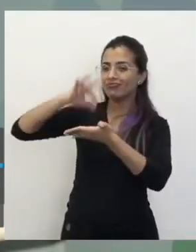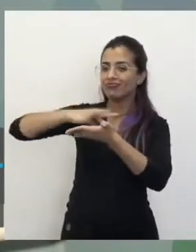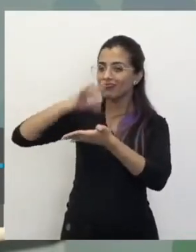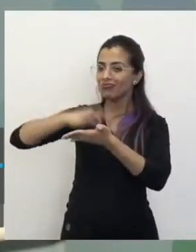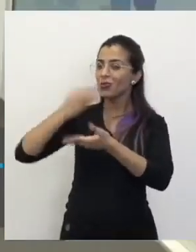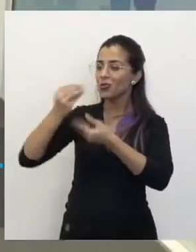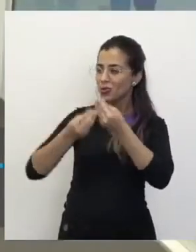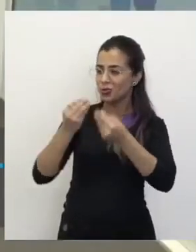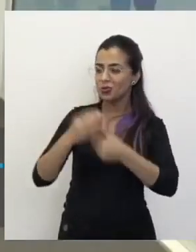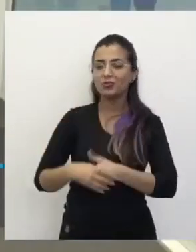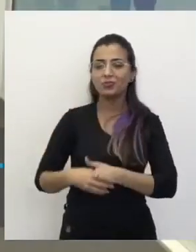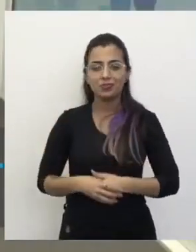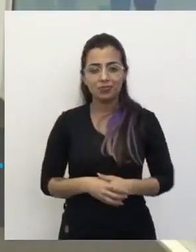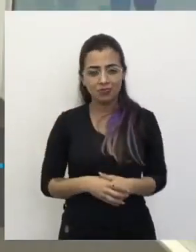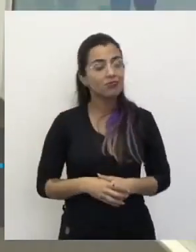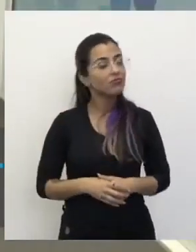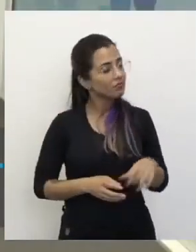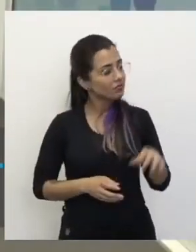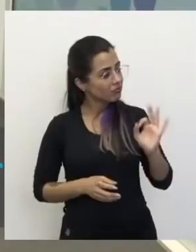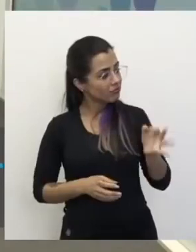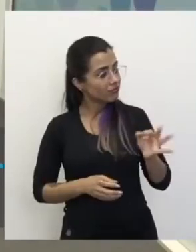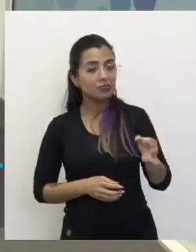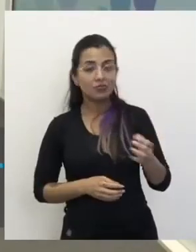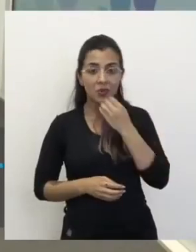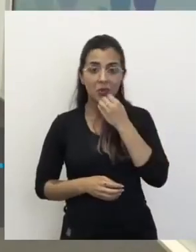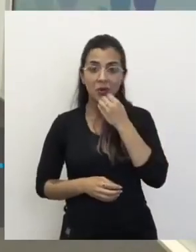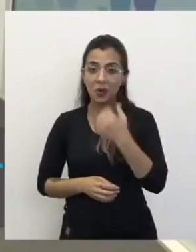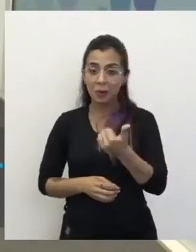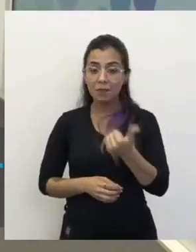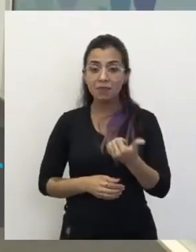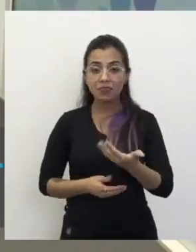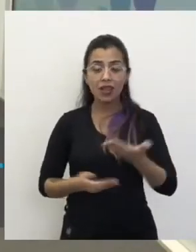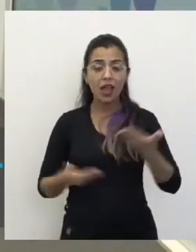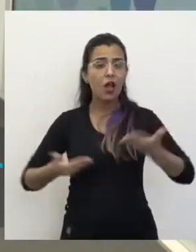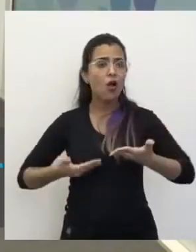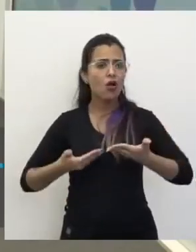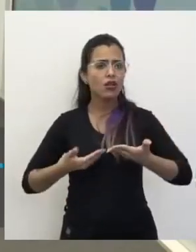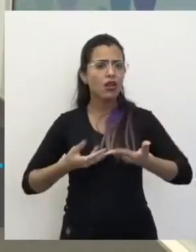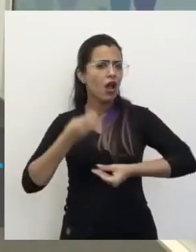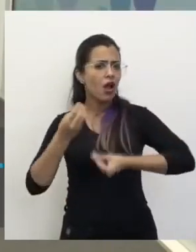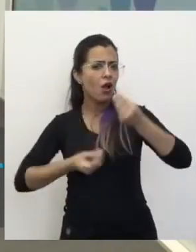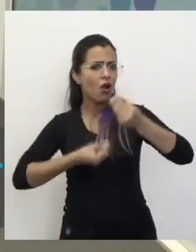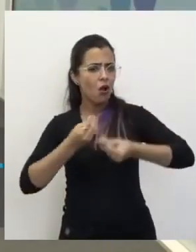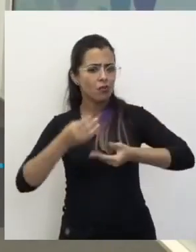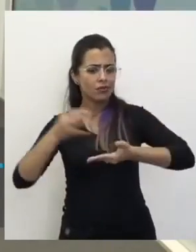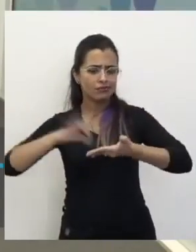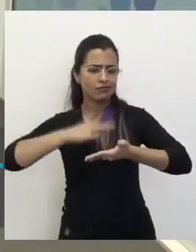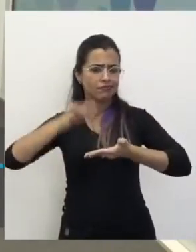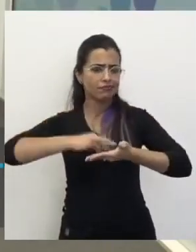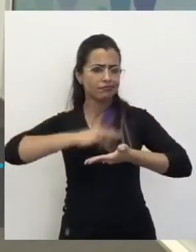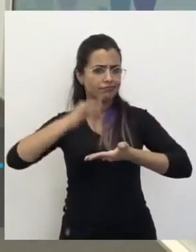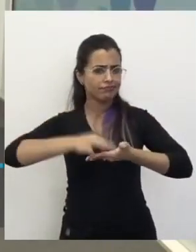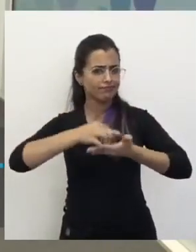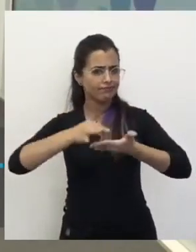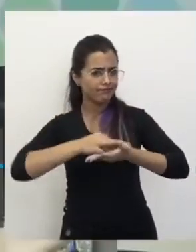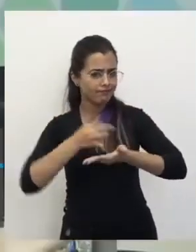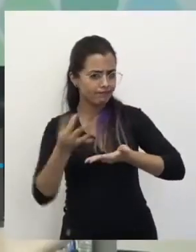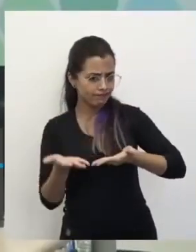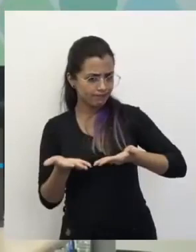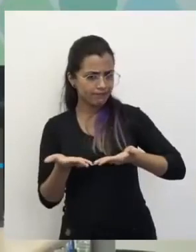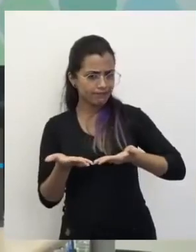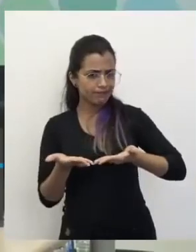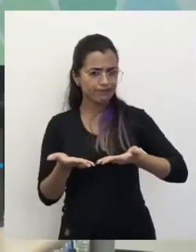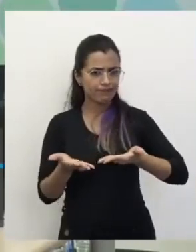né? Isso é importantíssimo. Muito bem. E aí, como é que a gente vai passar essa linha? Quer dizer que essa linha,